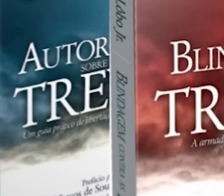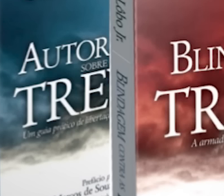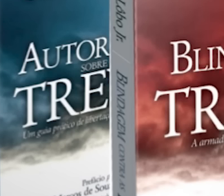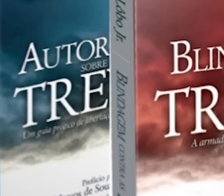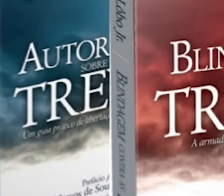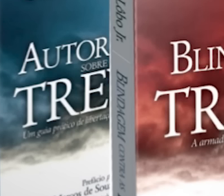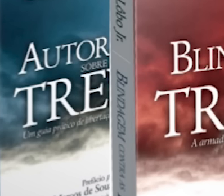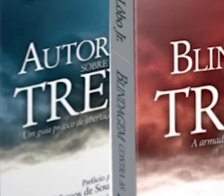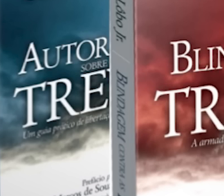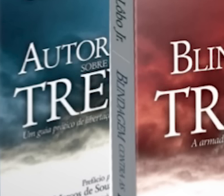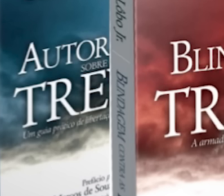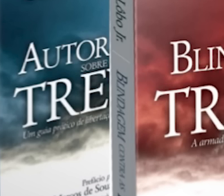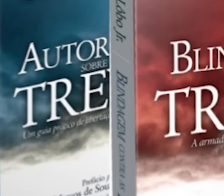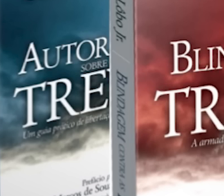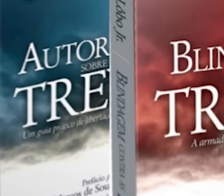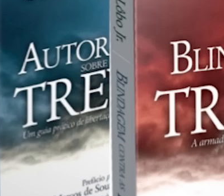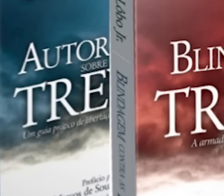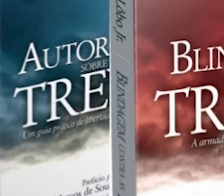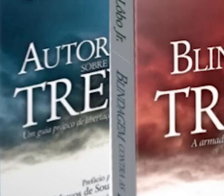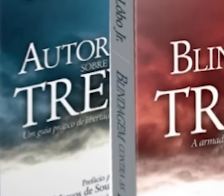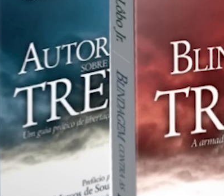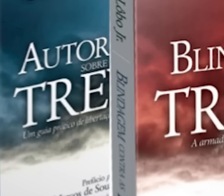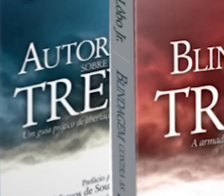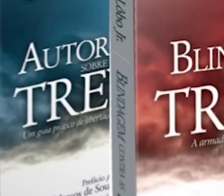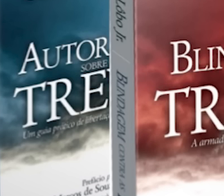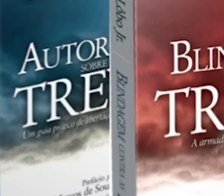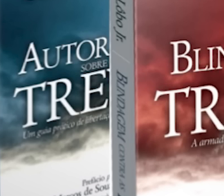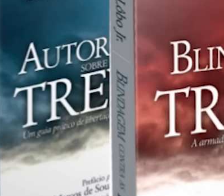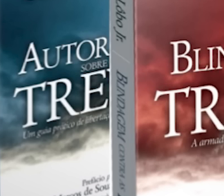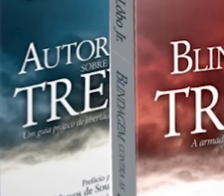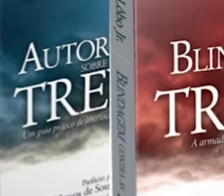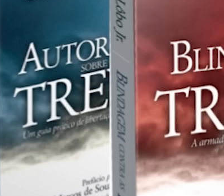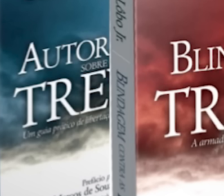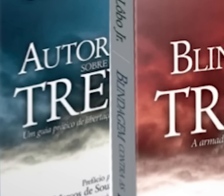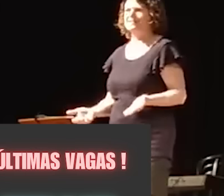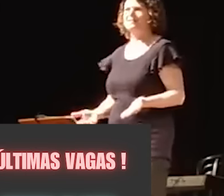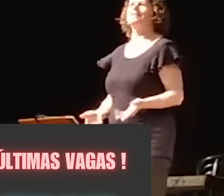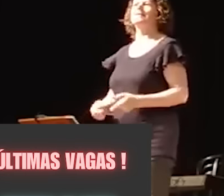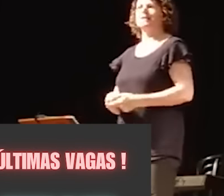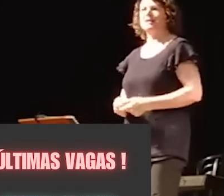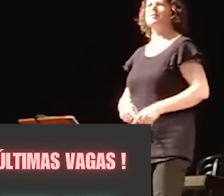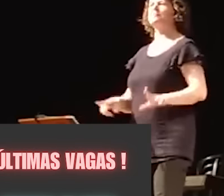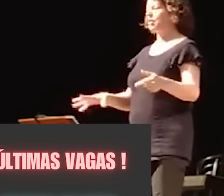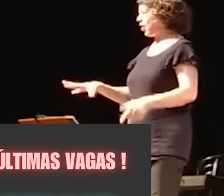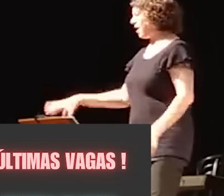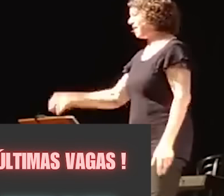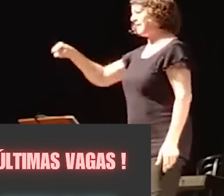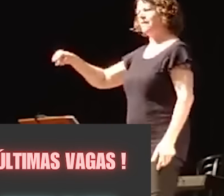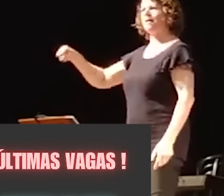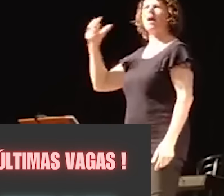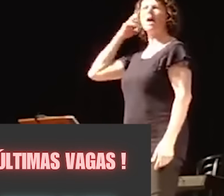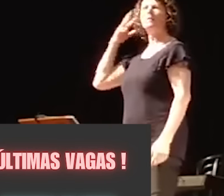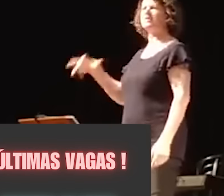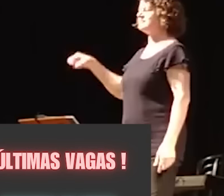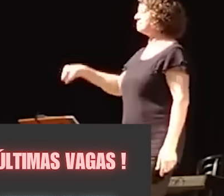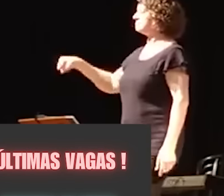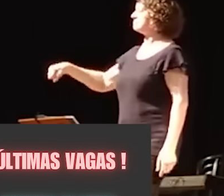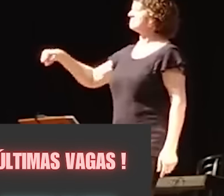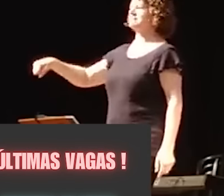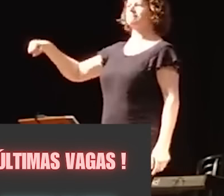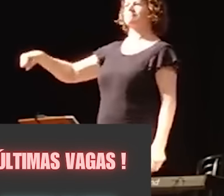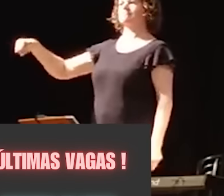com ar a sua cabeça voltando pois dav feriu a filisteu Abner o tomou consigo e o trouxe à presença de Saul trazendo ele na sua mão a